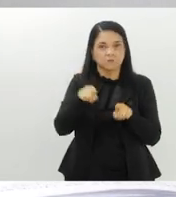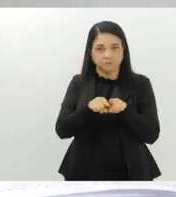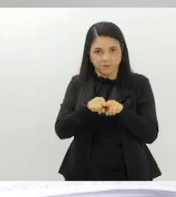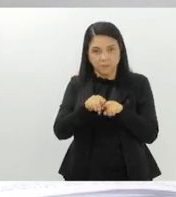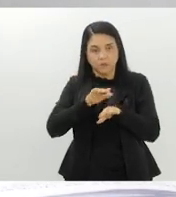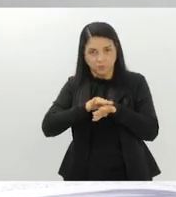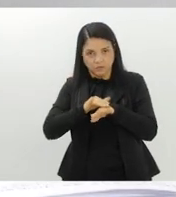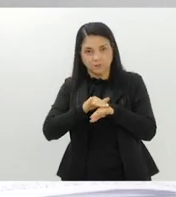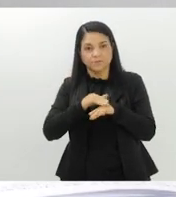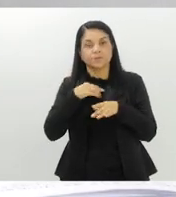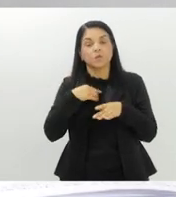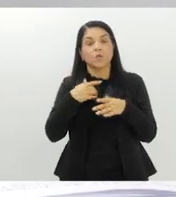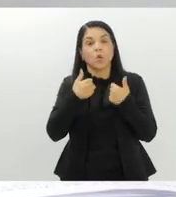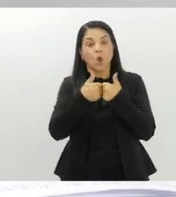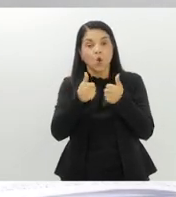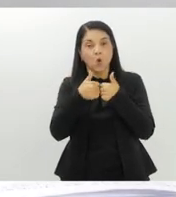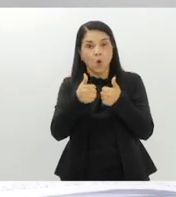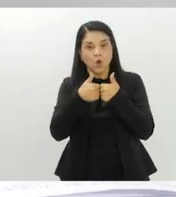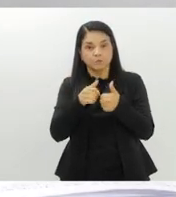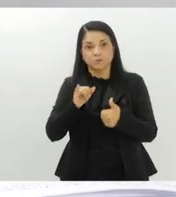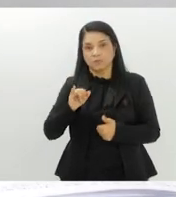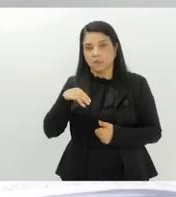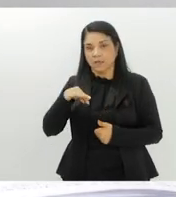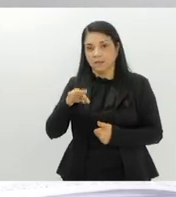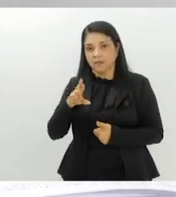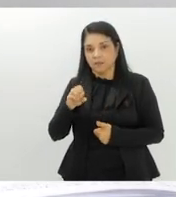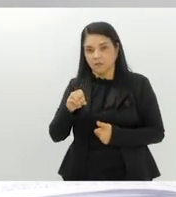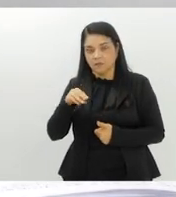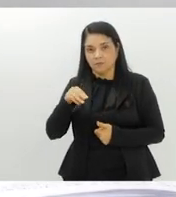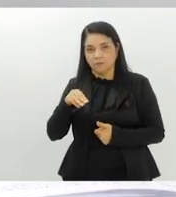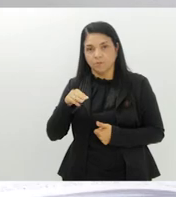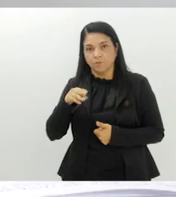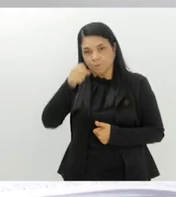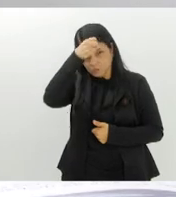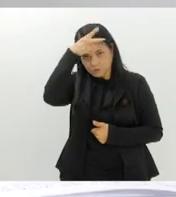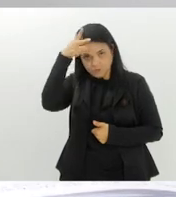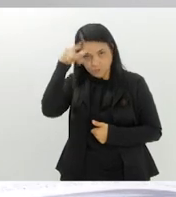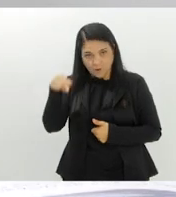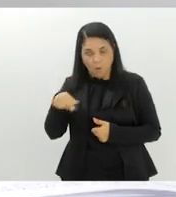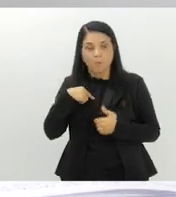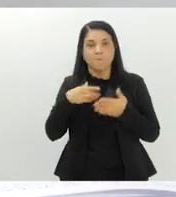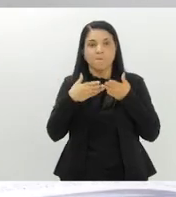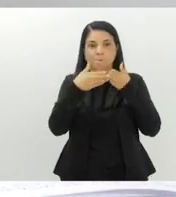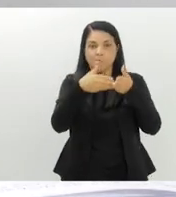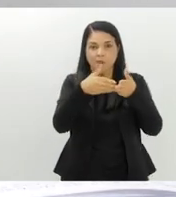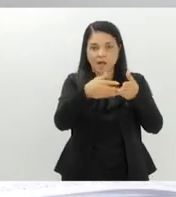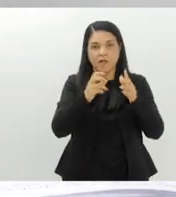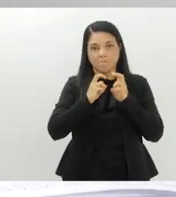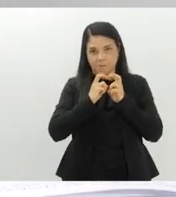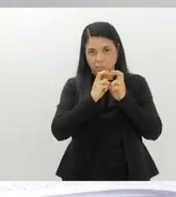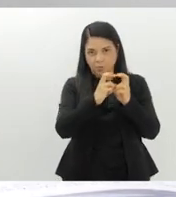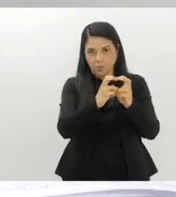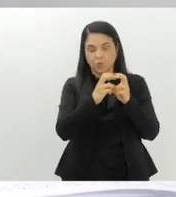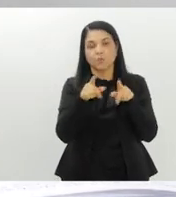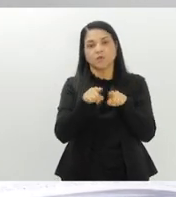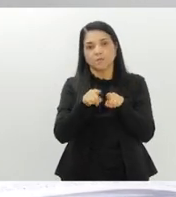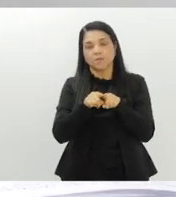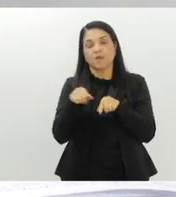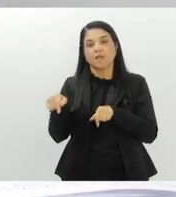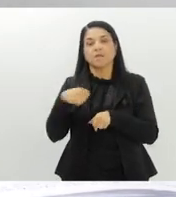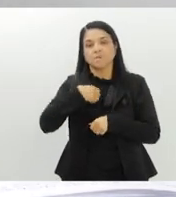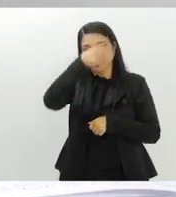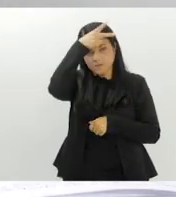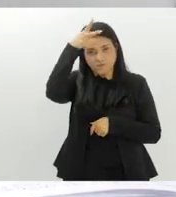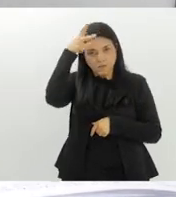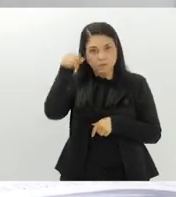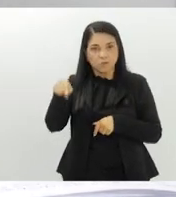ônibus intermunicipal, trem, barco e metrô, né? Porque o transporte municipal é dos vereadores e prefeitos de